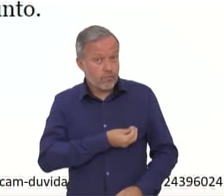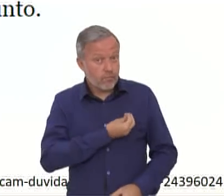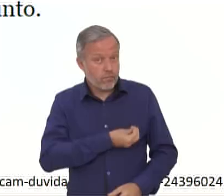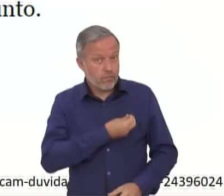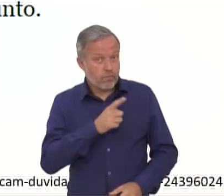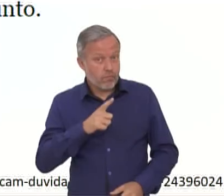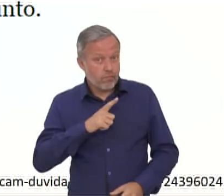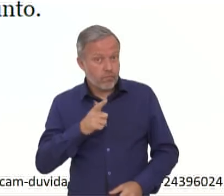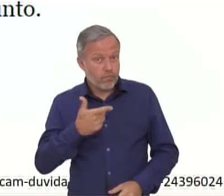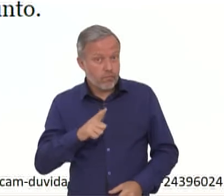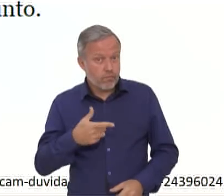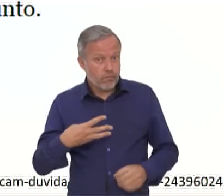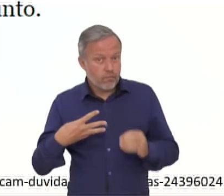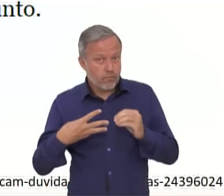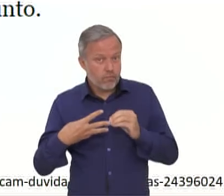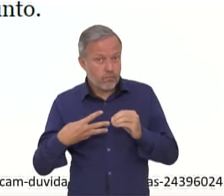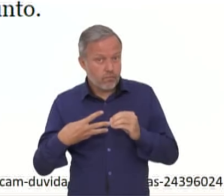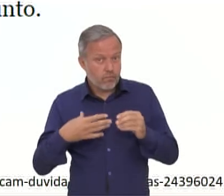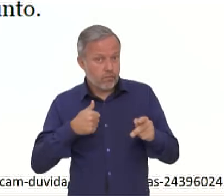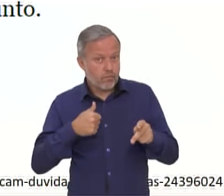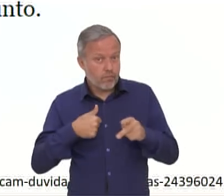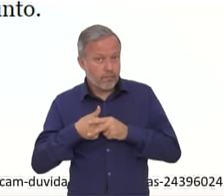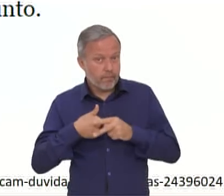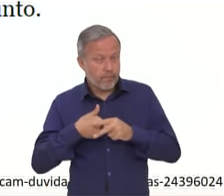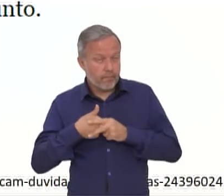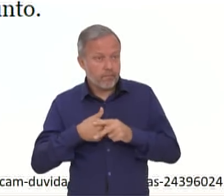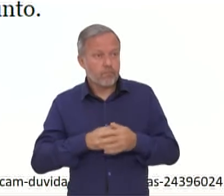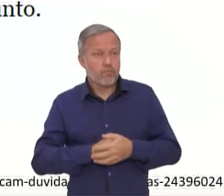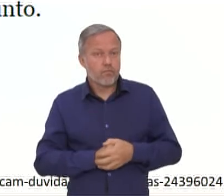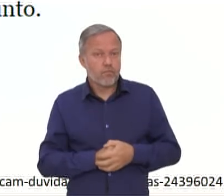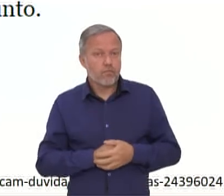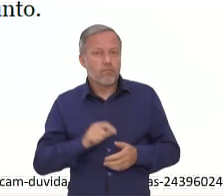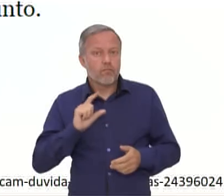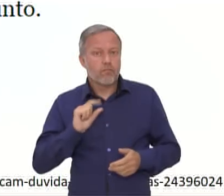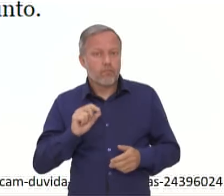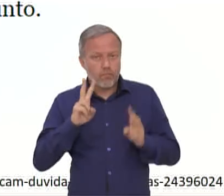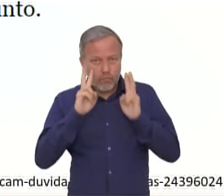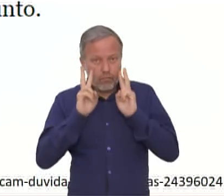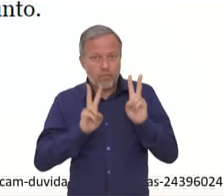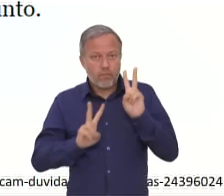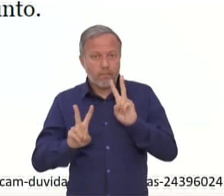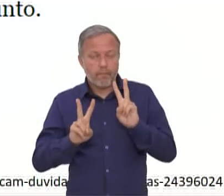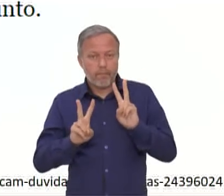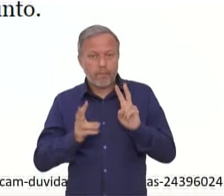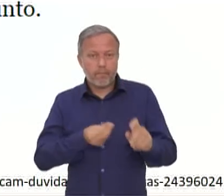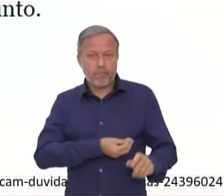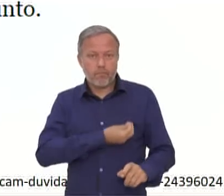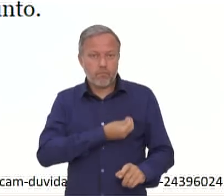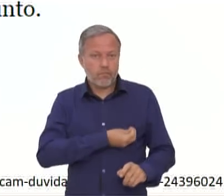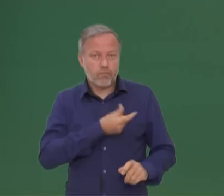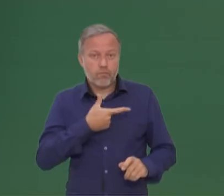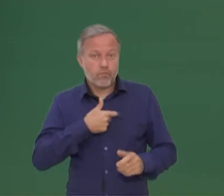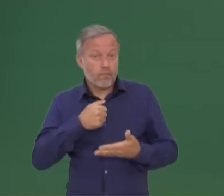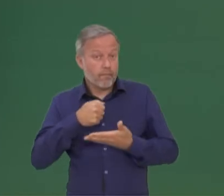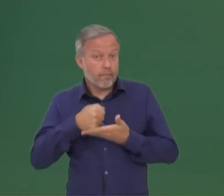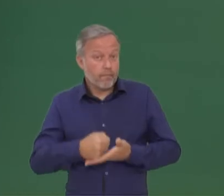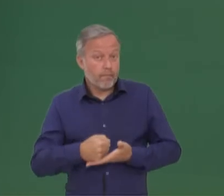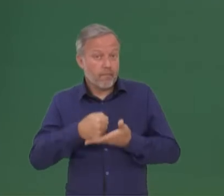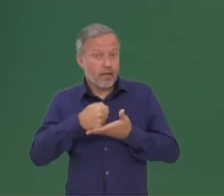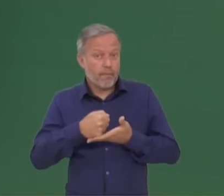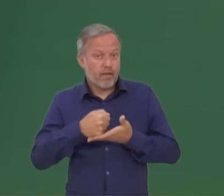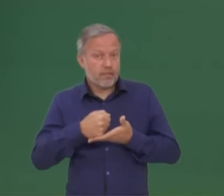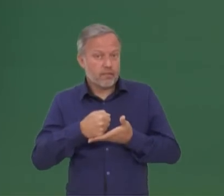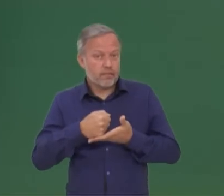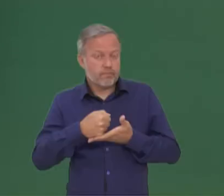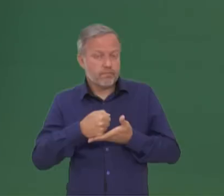não possuírem células em sua composição, o que impossibilita de sobreviver sem um hospedeiro. Porém,